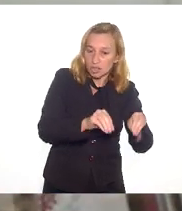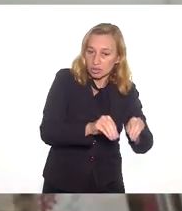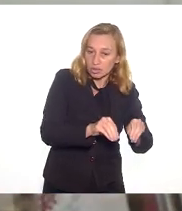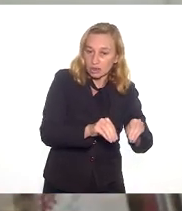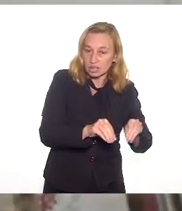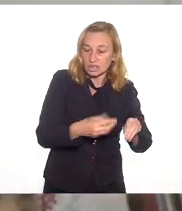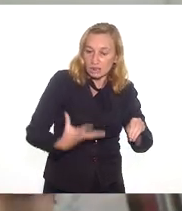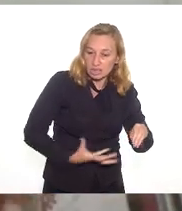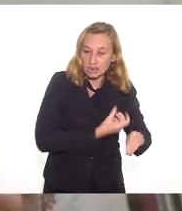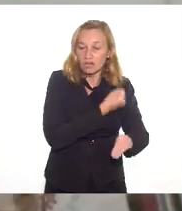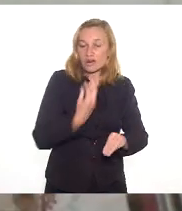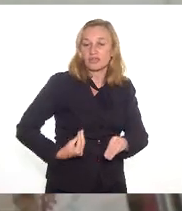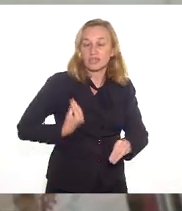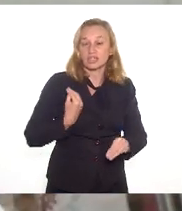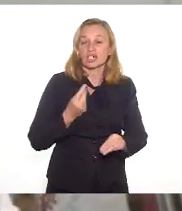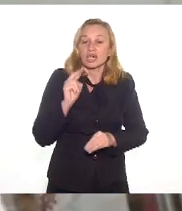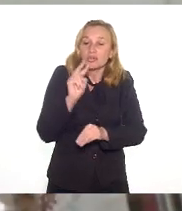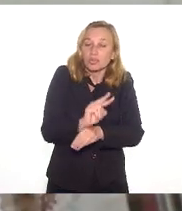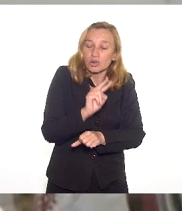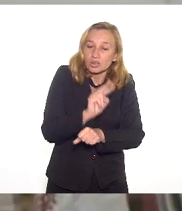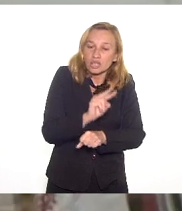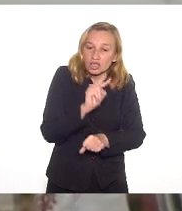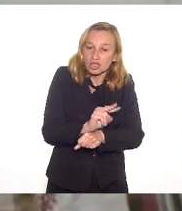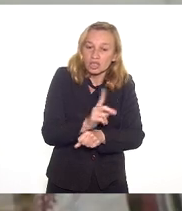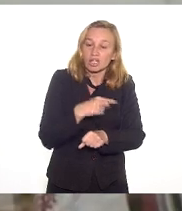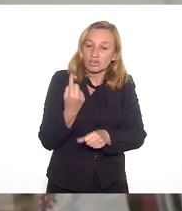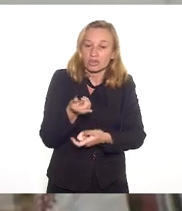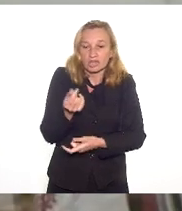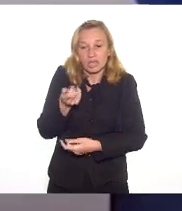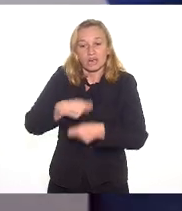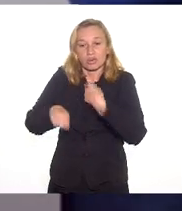e proteger a nossa já combalida economia.